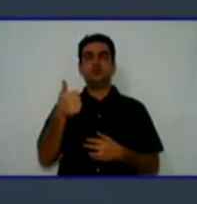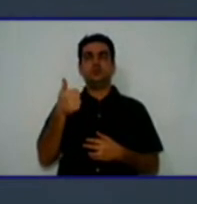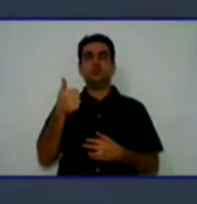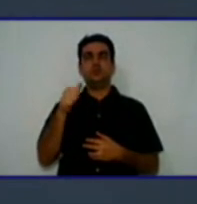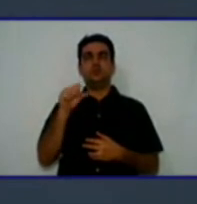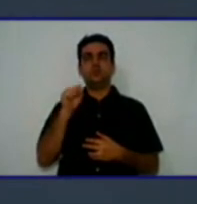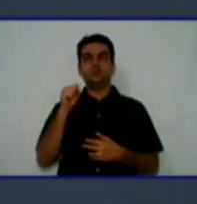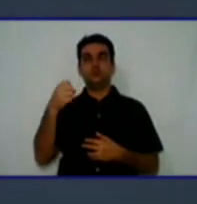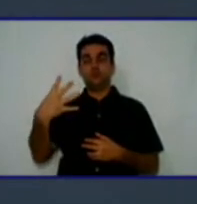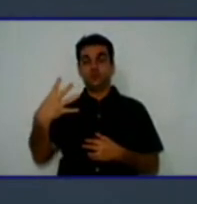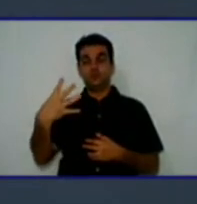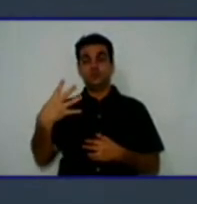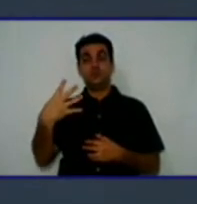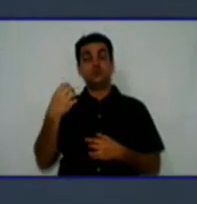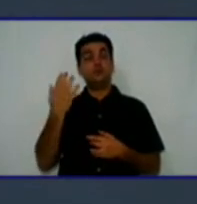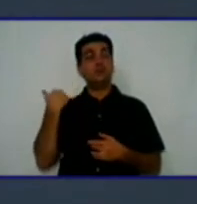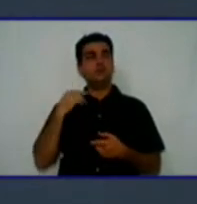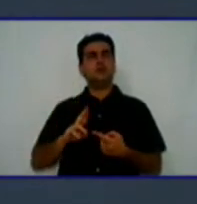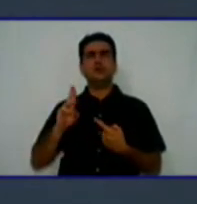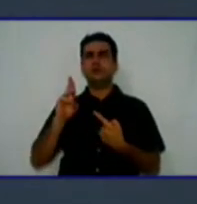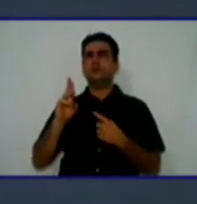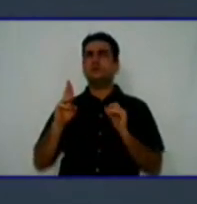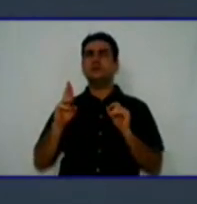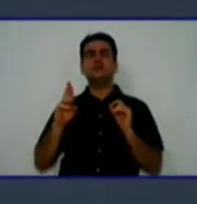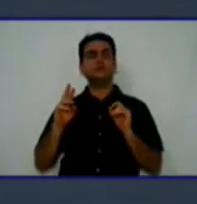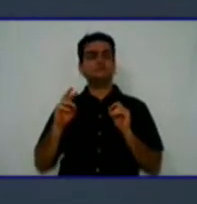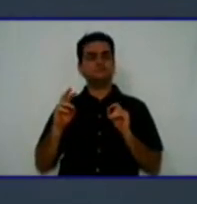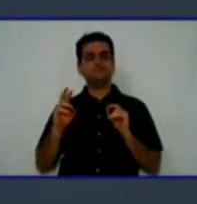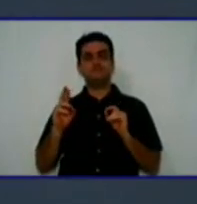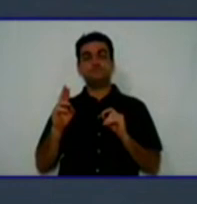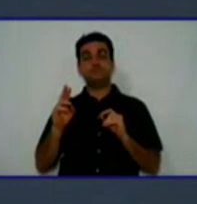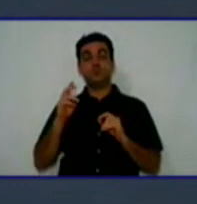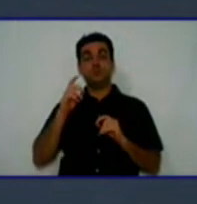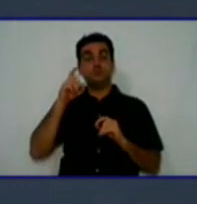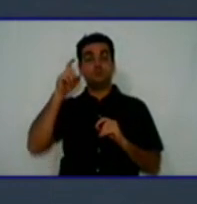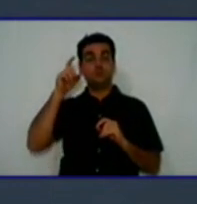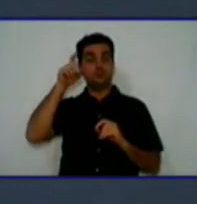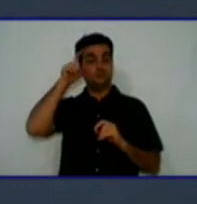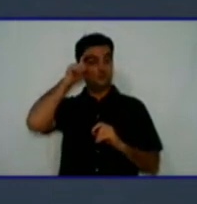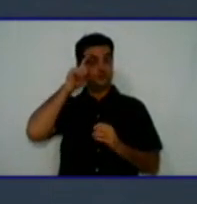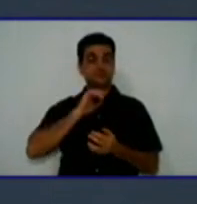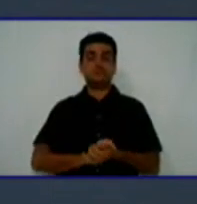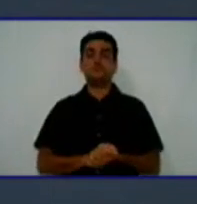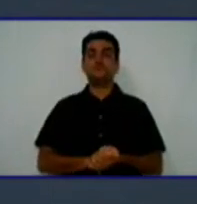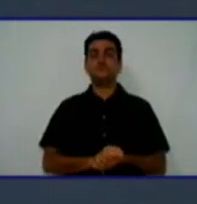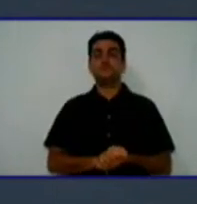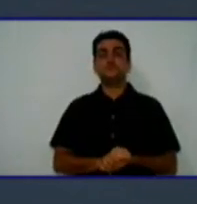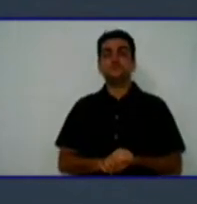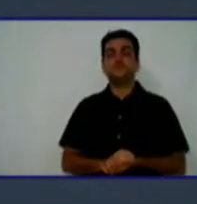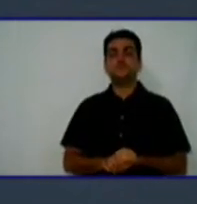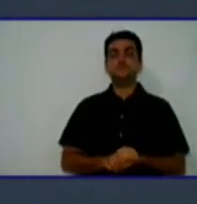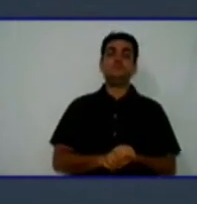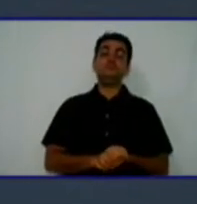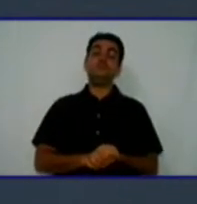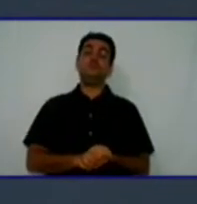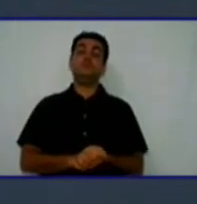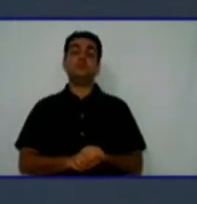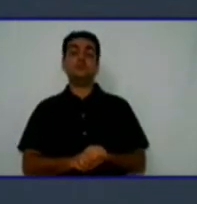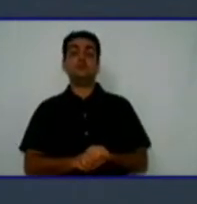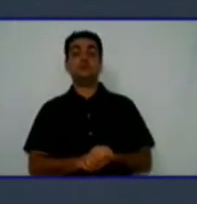0600-351-84, relator o eminente ministro Sérgio Banhos, cuja apreciação